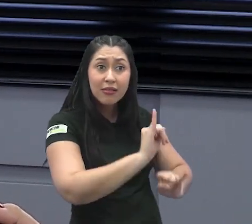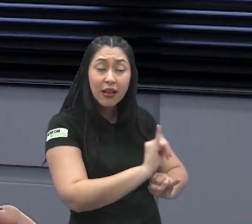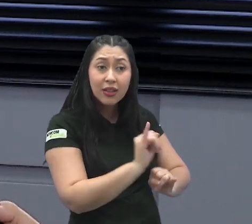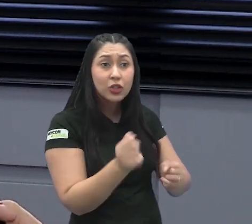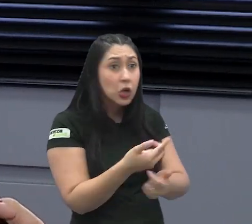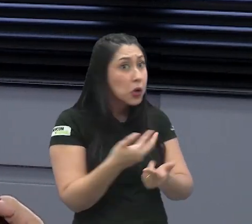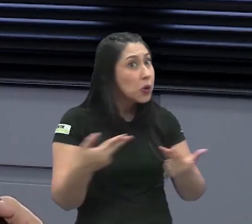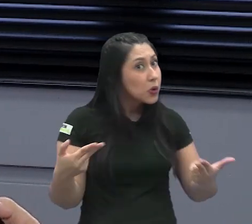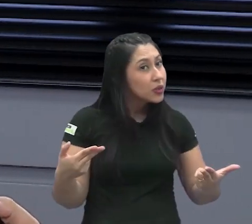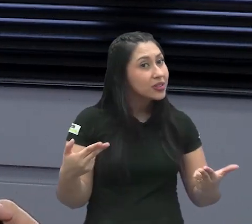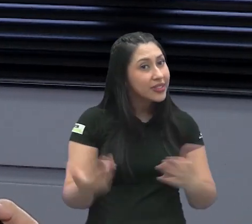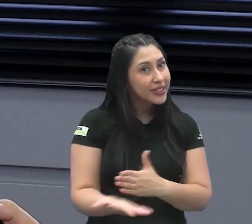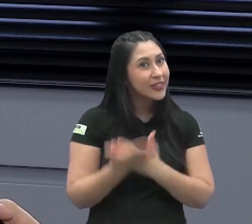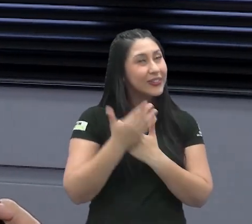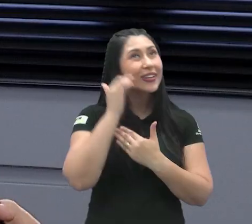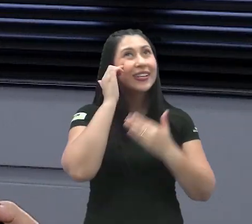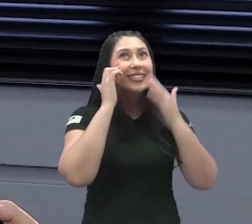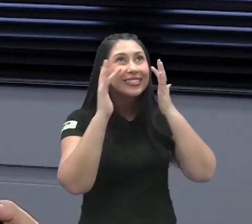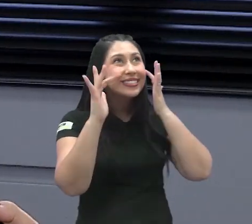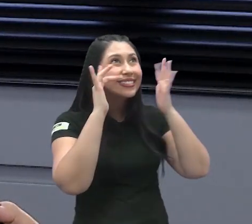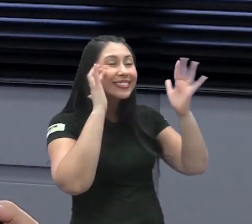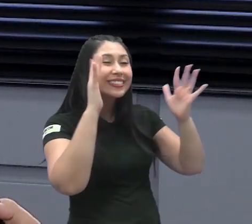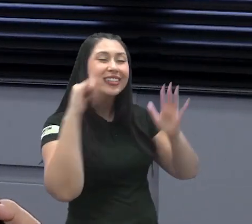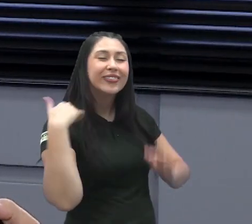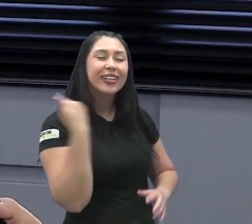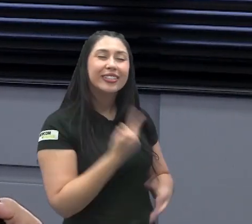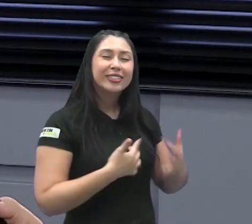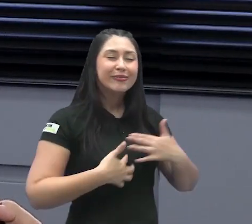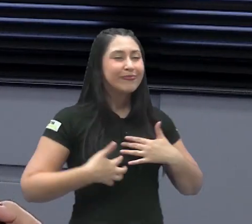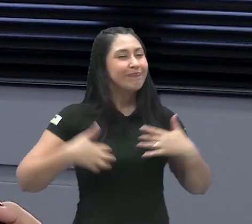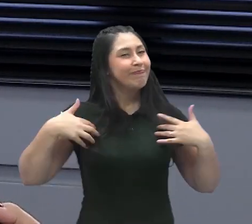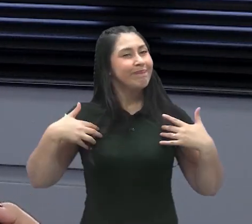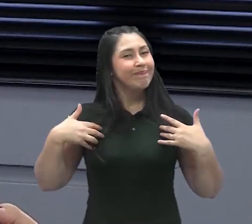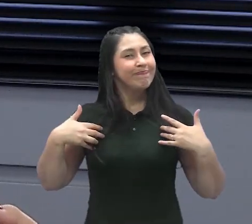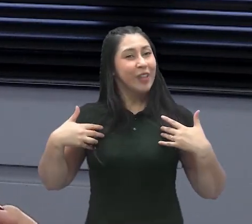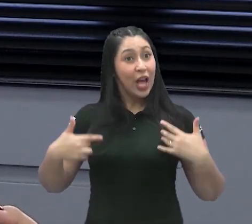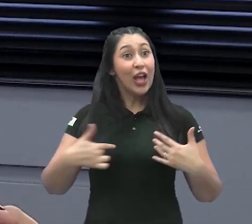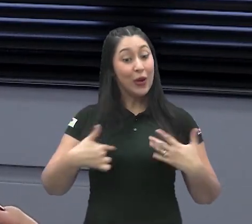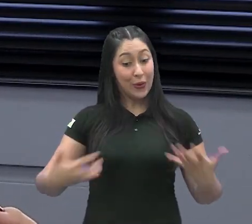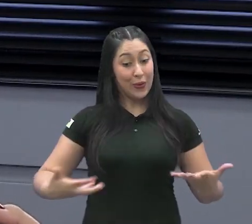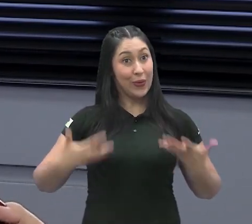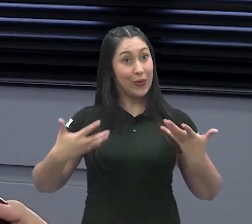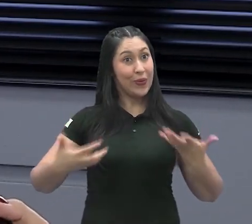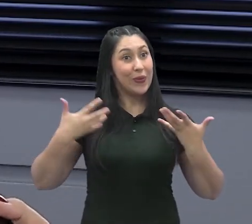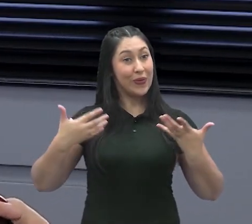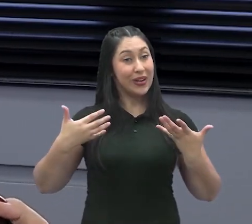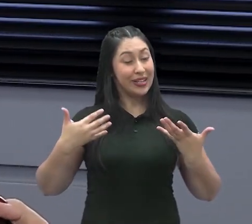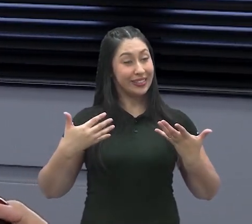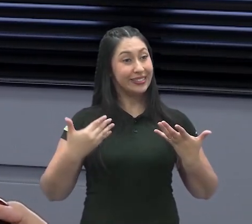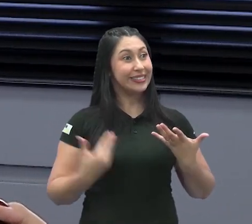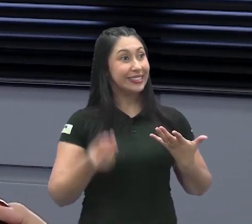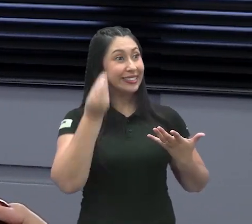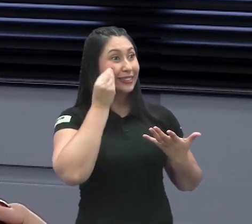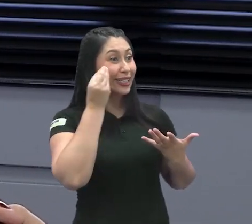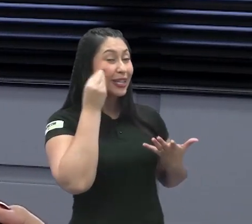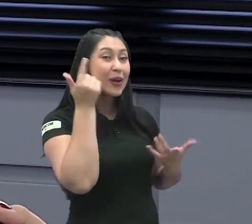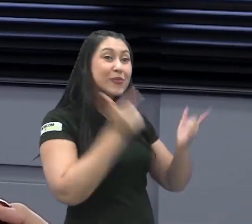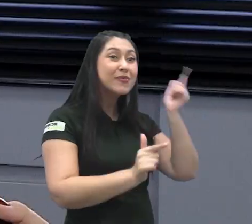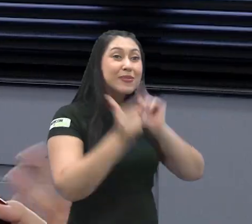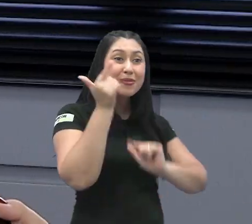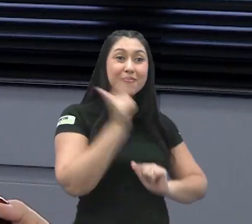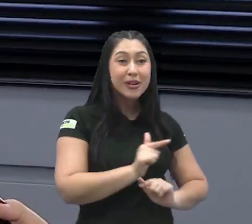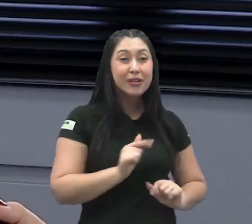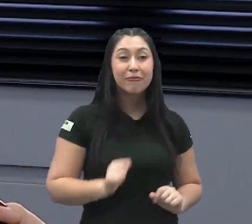na internet, de coisas que façam a gente sonhar cada vez mais para que a gente se sinta motivado. Eu mesma me sinto muito motivada a correr